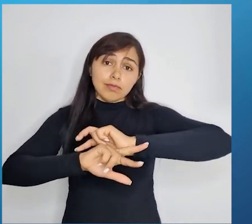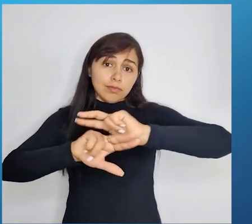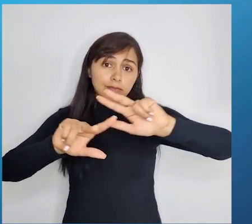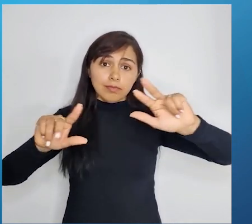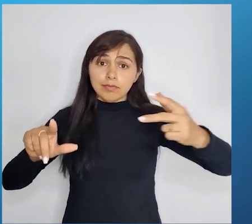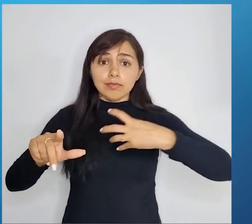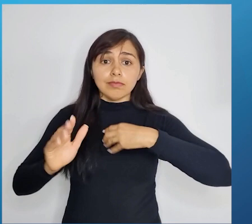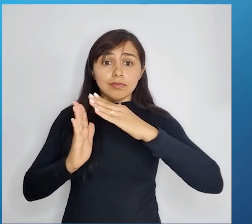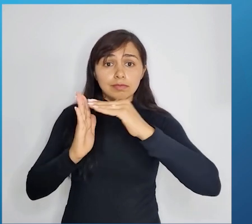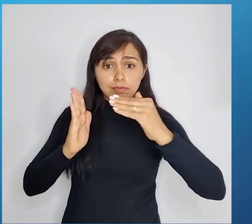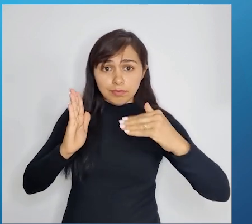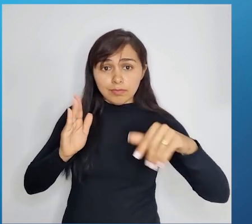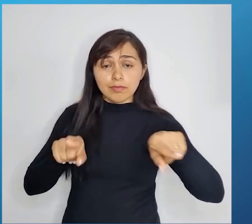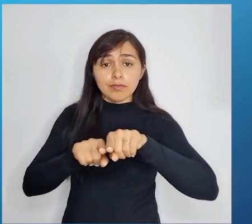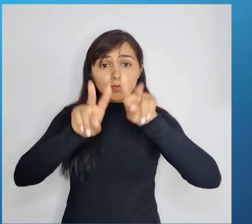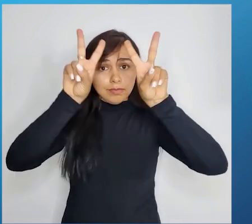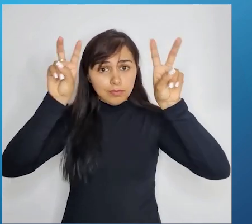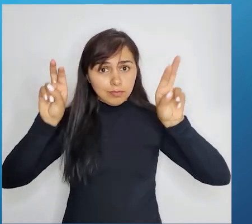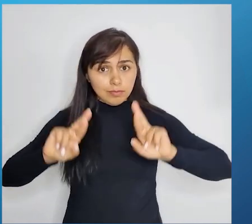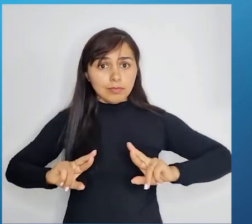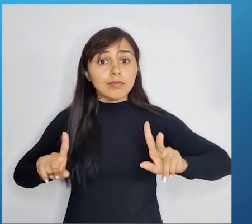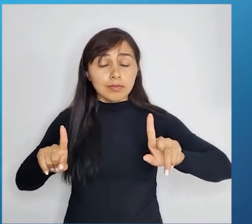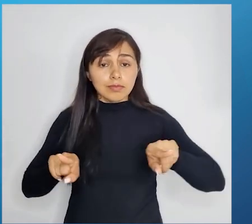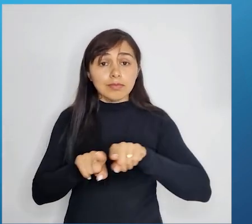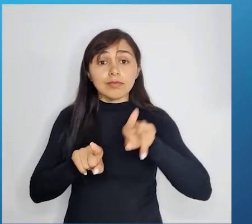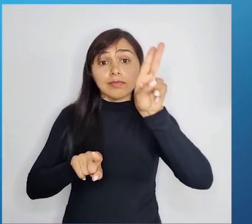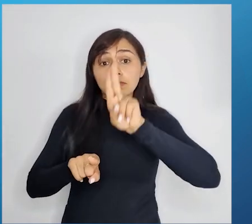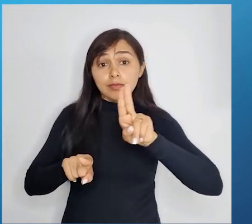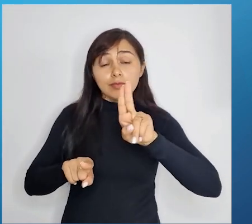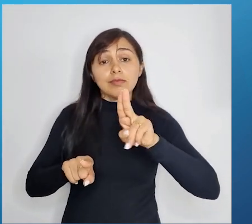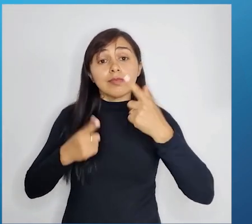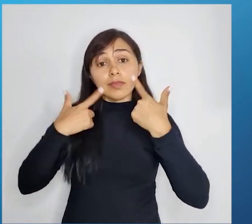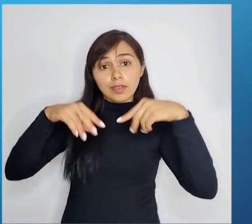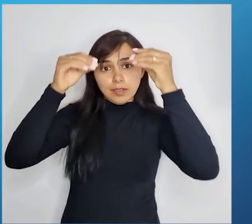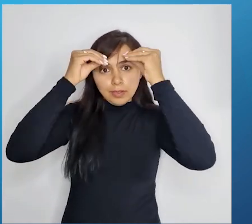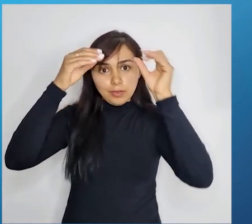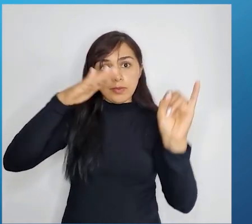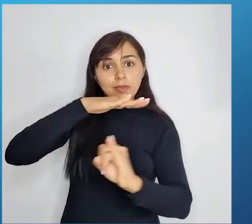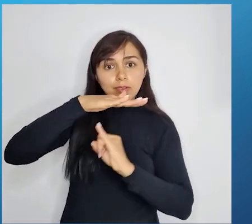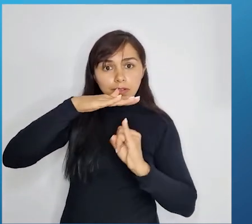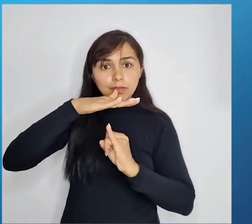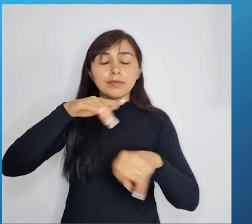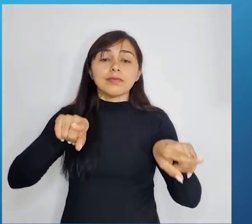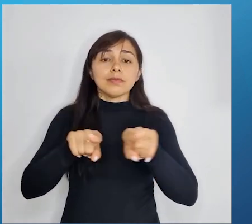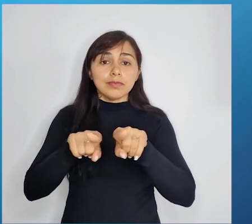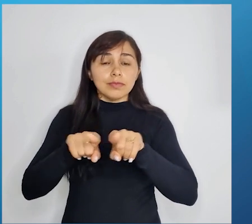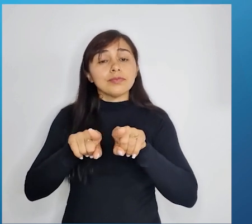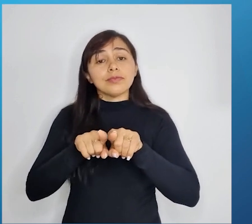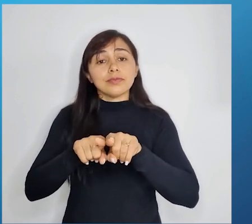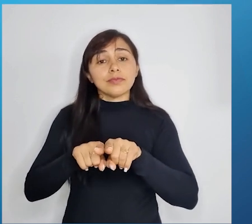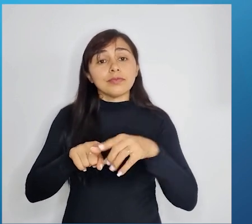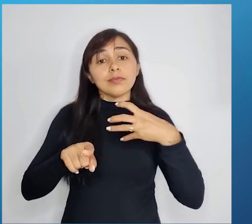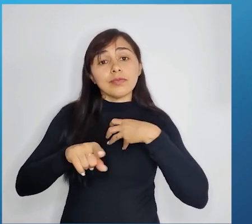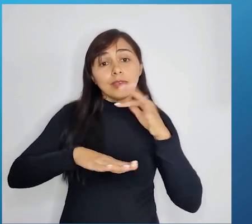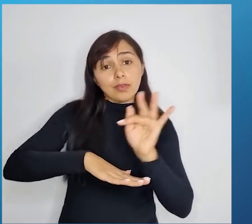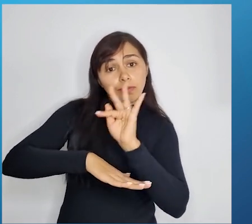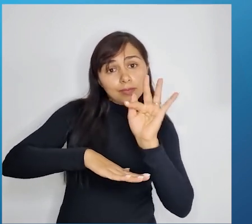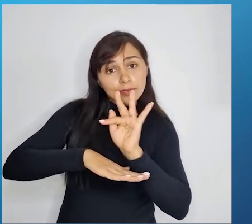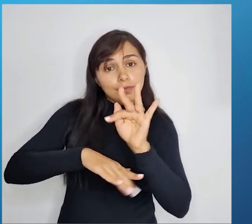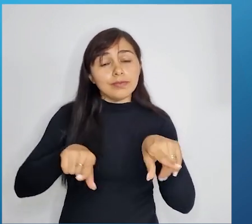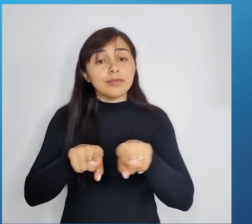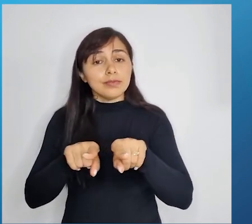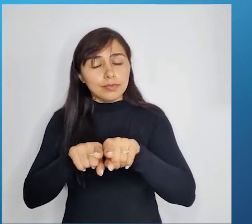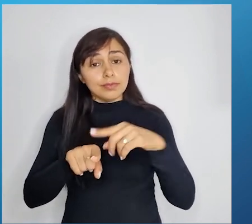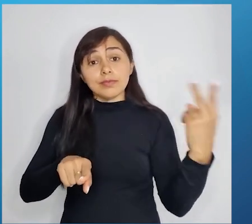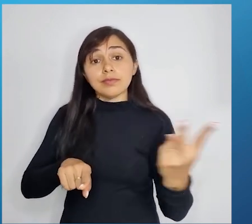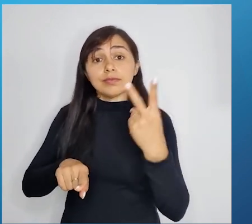e temáticas, incluindo o uso da linguagem coloquial, a experimentação formal, a valorização